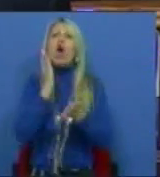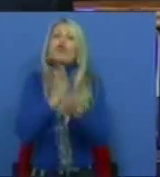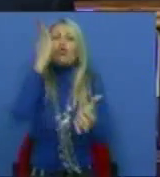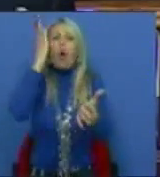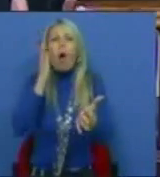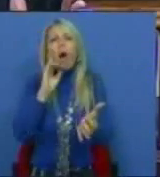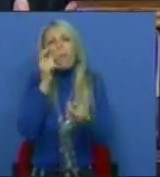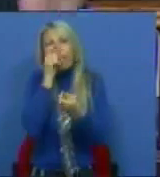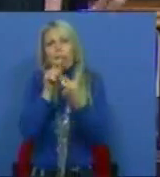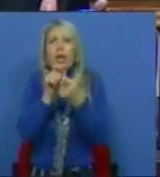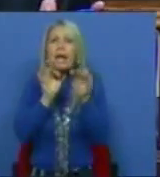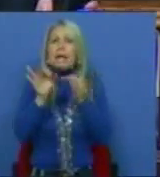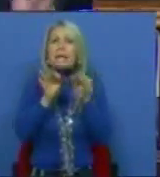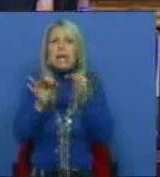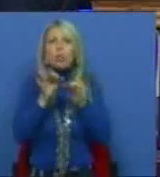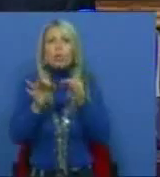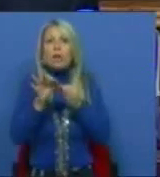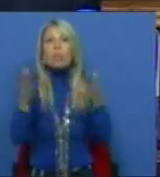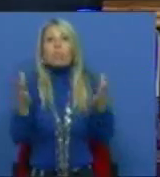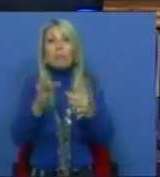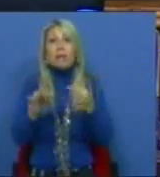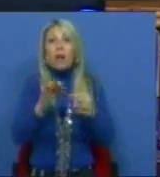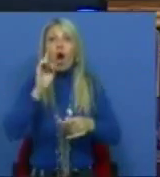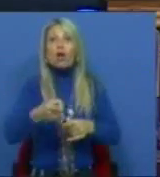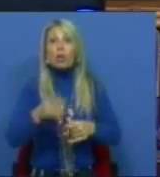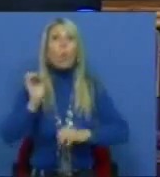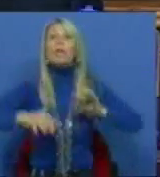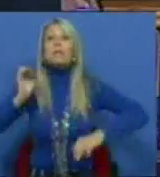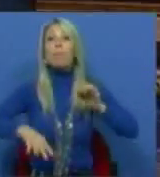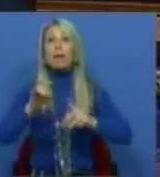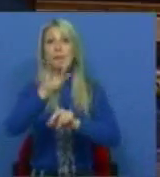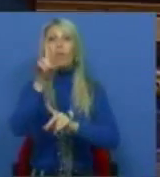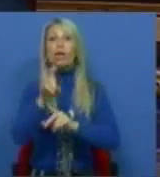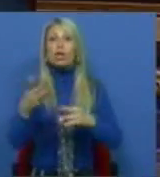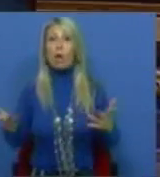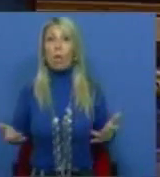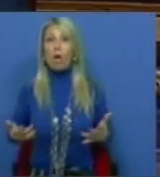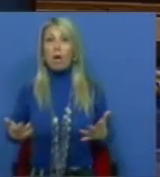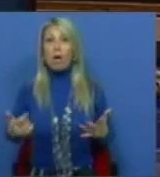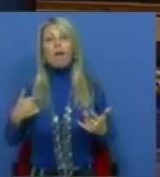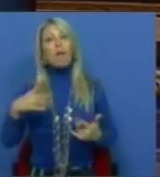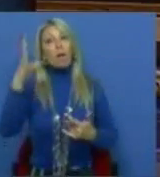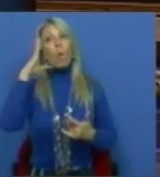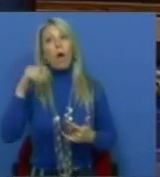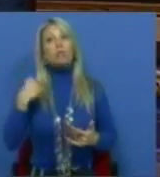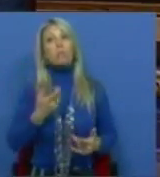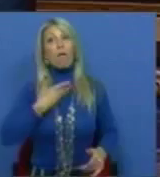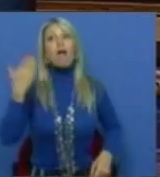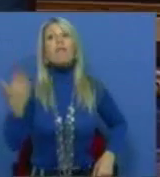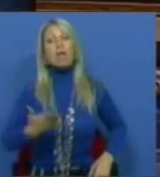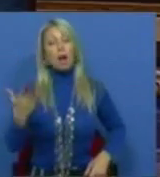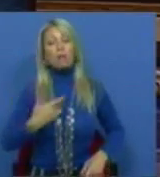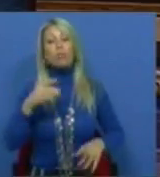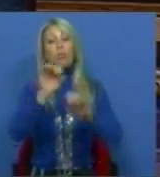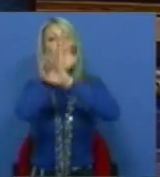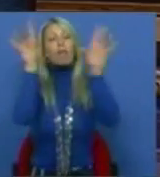a fazer. Bem, mas que acertos? O que é que se passa efetivamente sobre esta questão? Eu acho que temos o direito de ser esclarecidos sobre esta